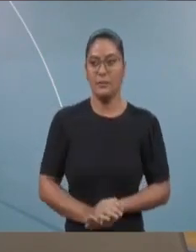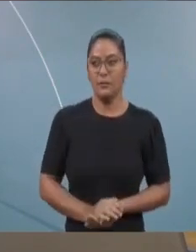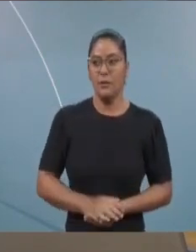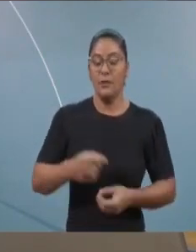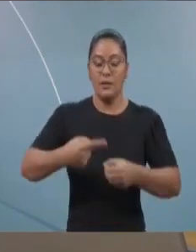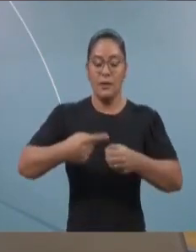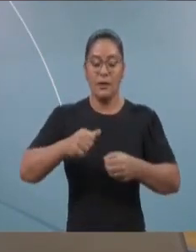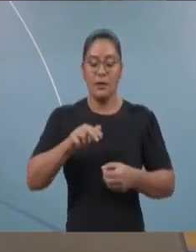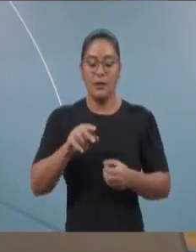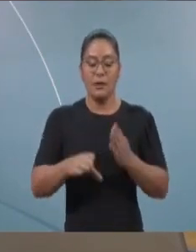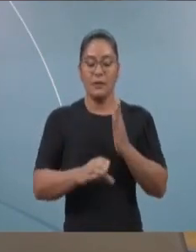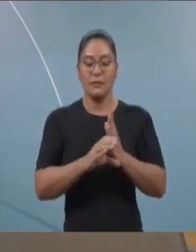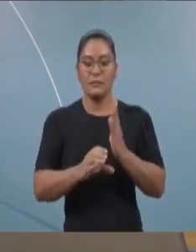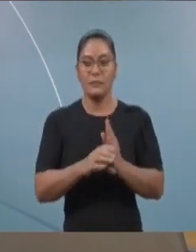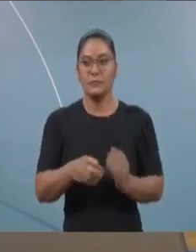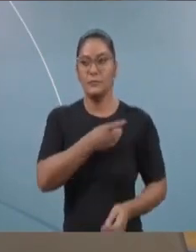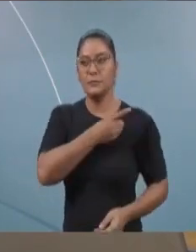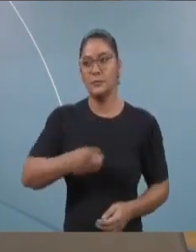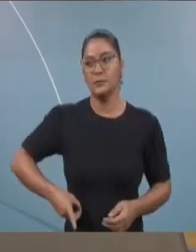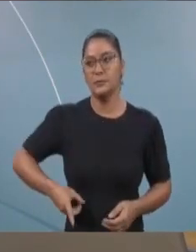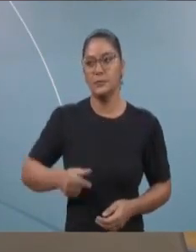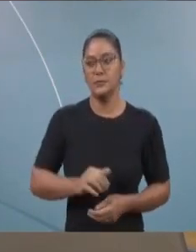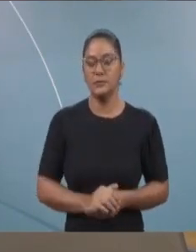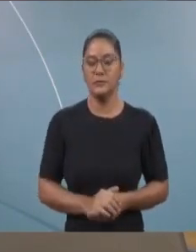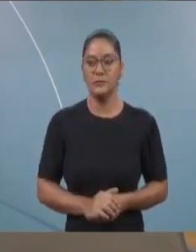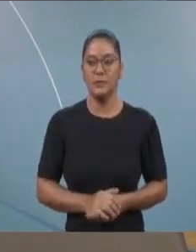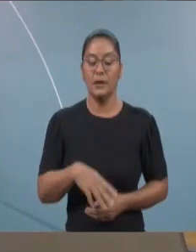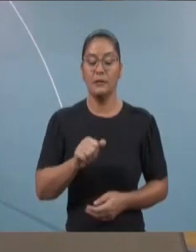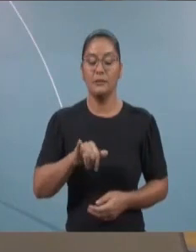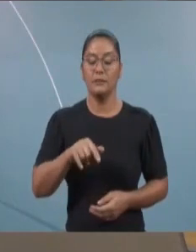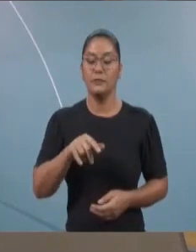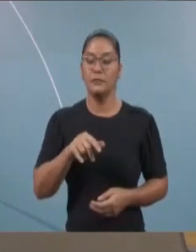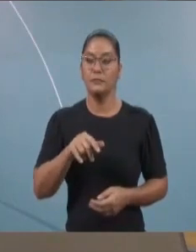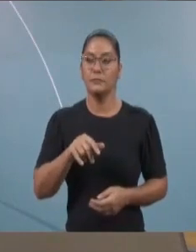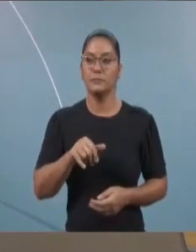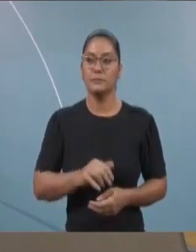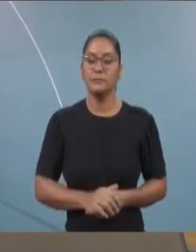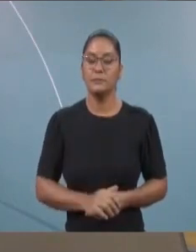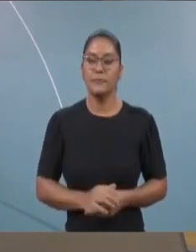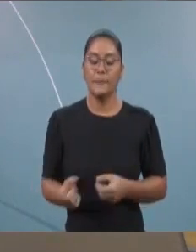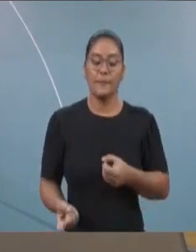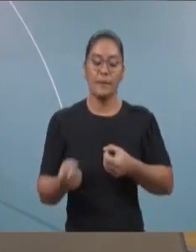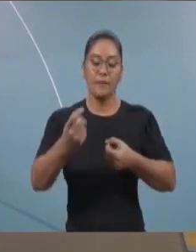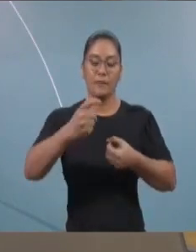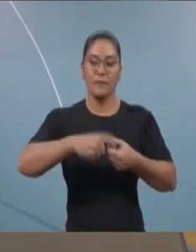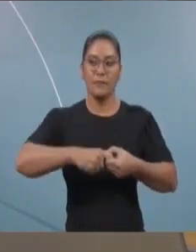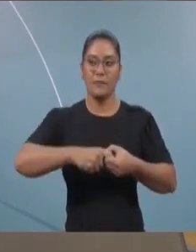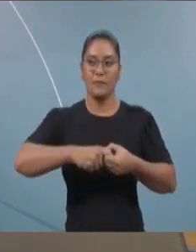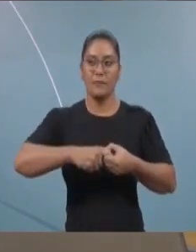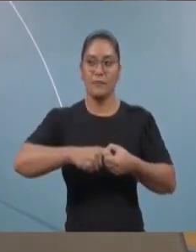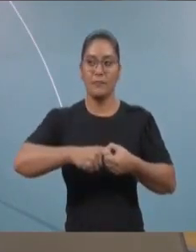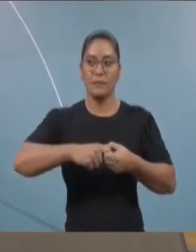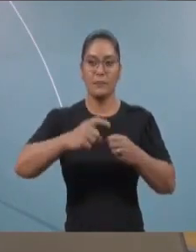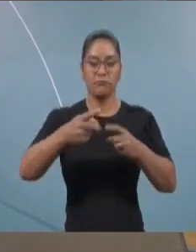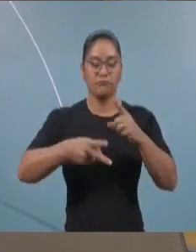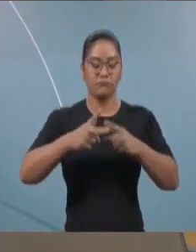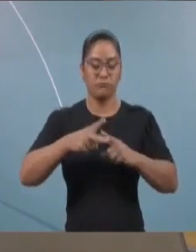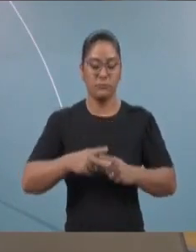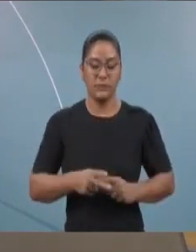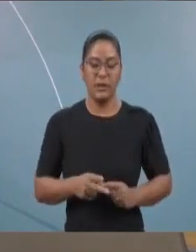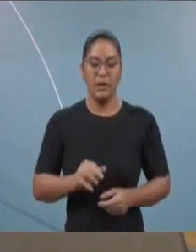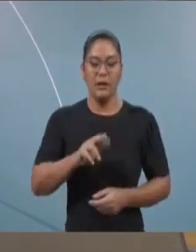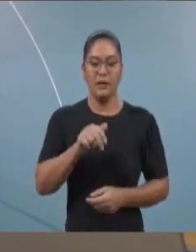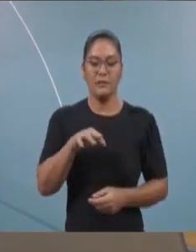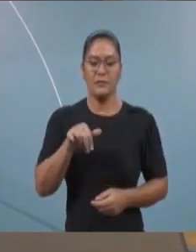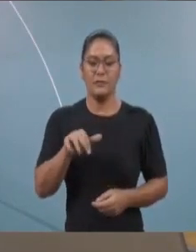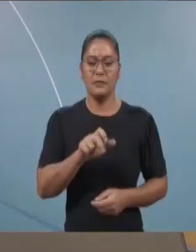Caicó requerimento deputada de juto dias que solicitando que seja retomada a obra de demolição do Castelo de água